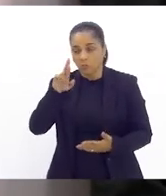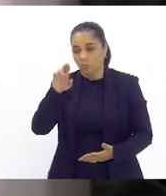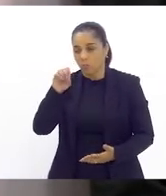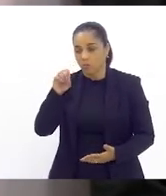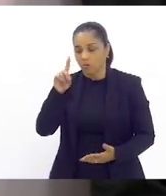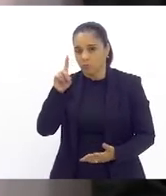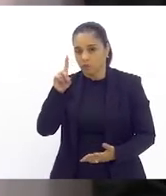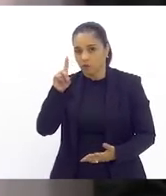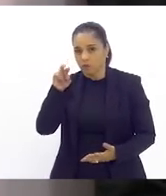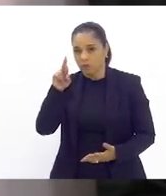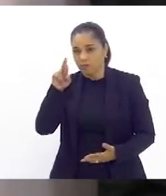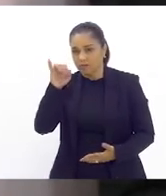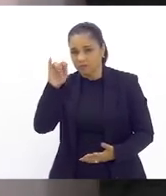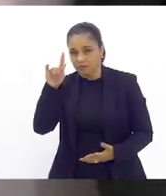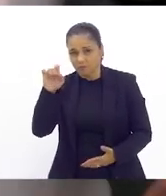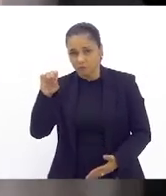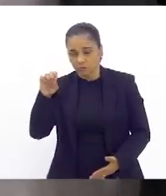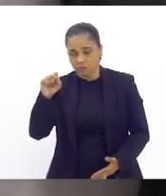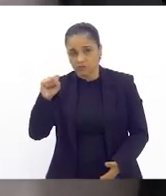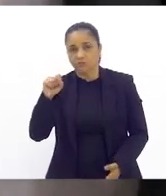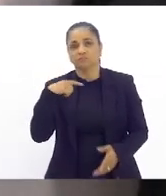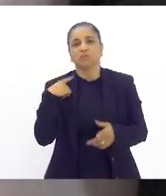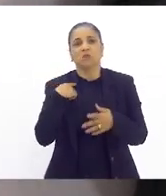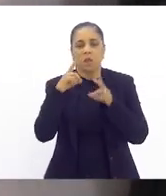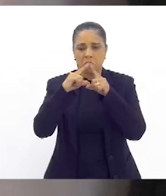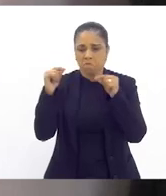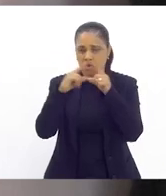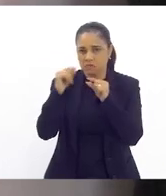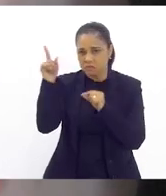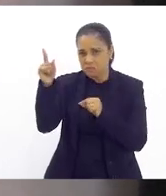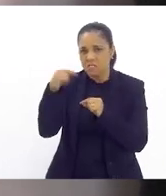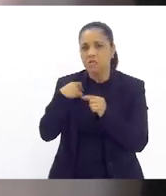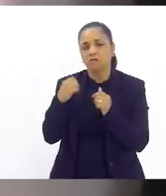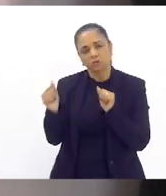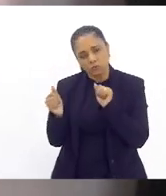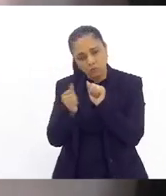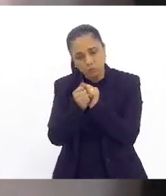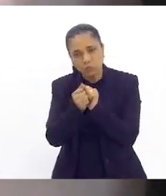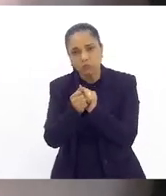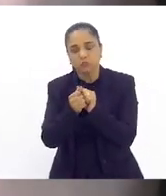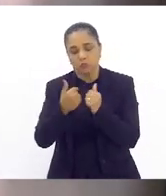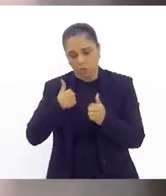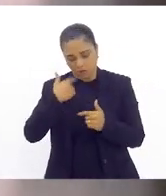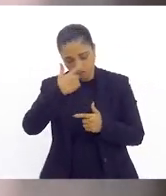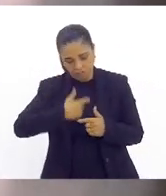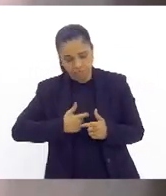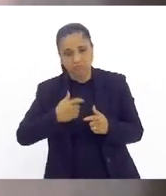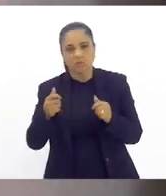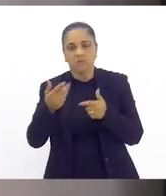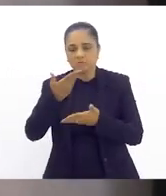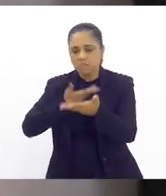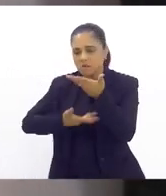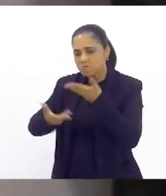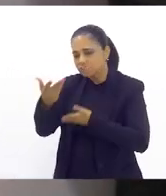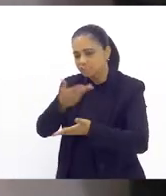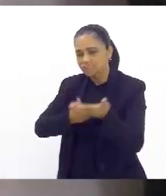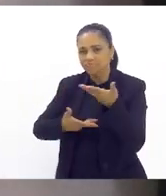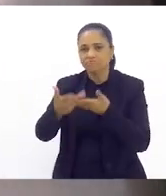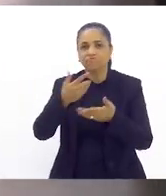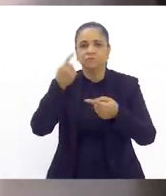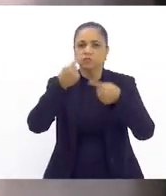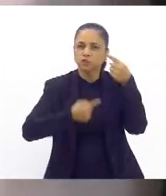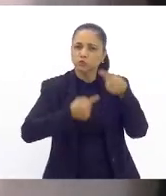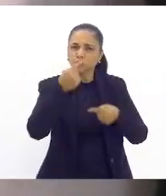Comissão de Minas e energia em Brasília me coloca à disposição junto com ele pra gente fazer uma interação com vocês e acho que para